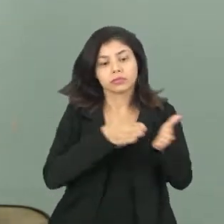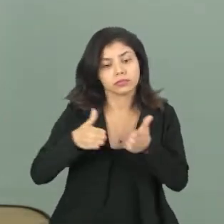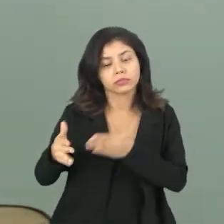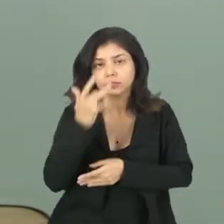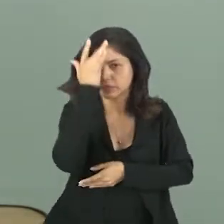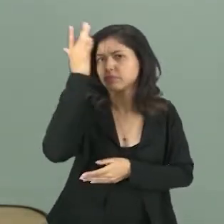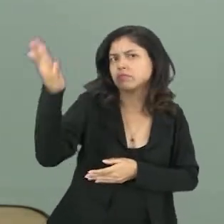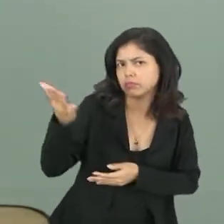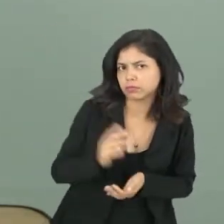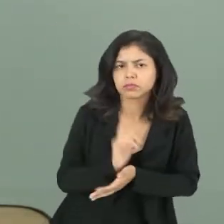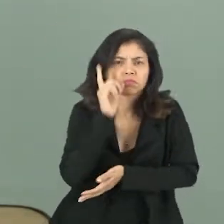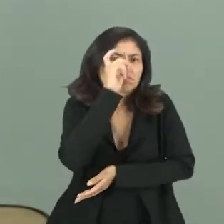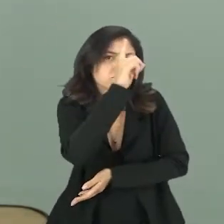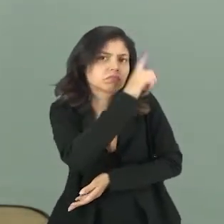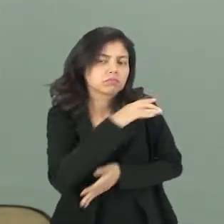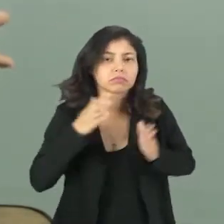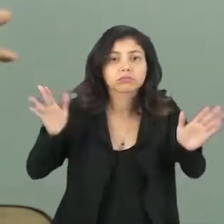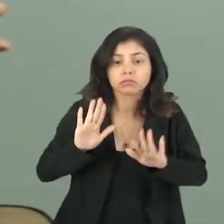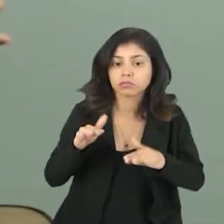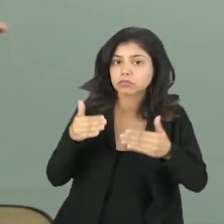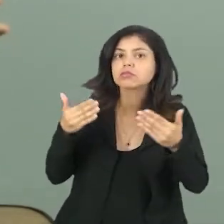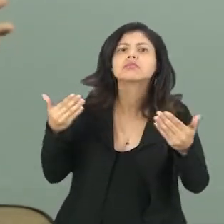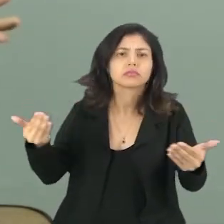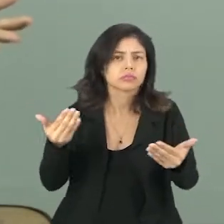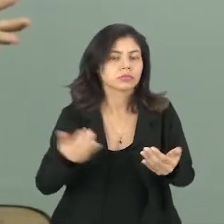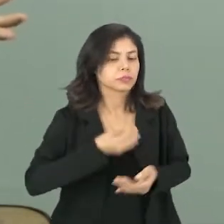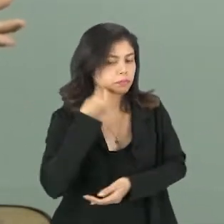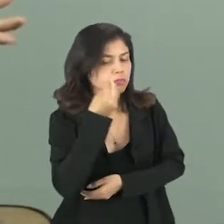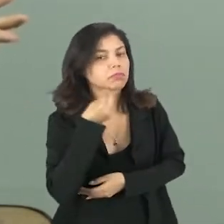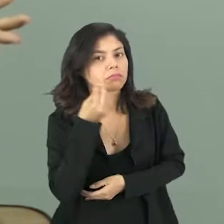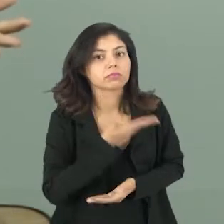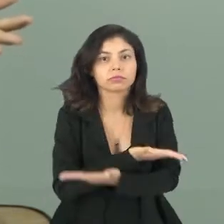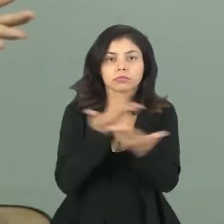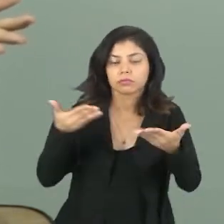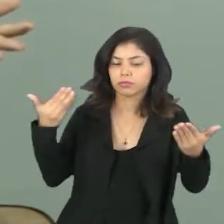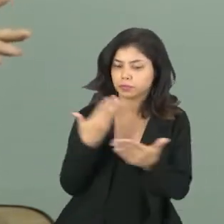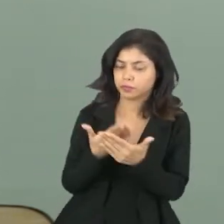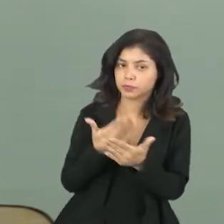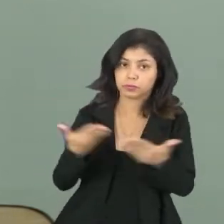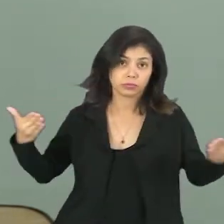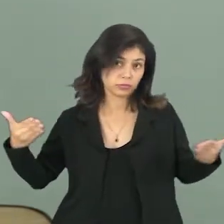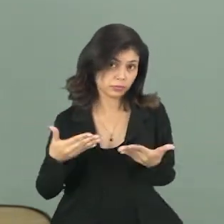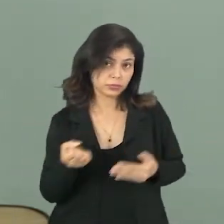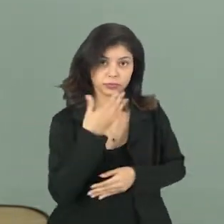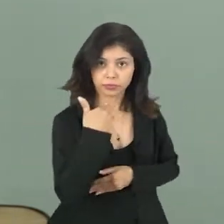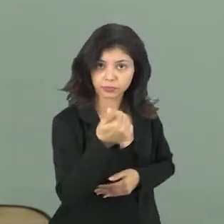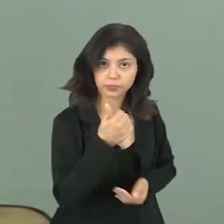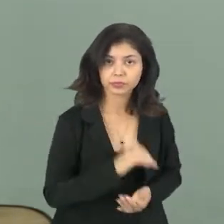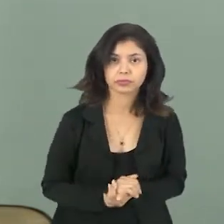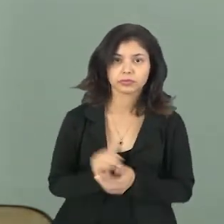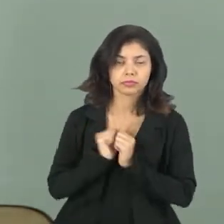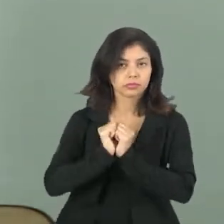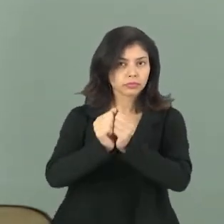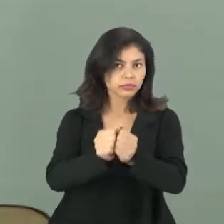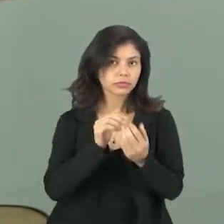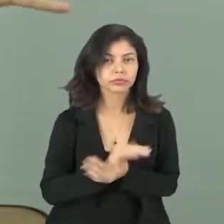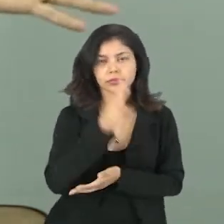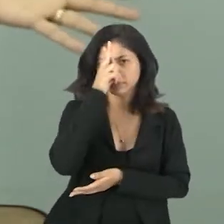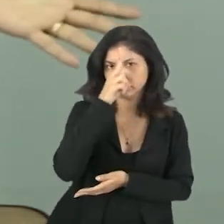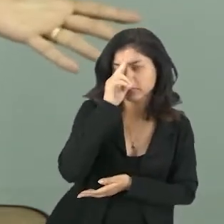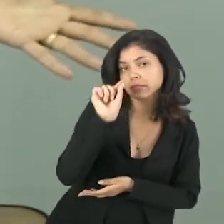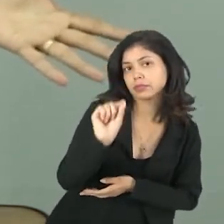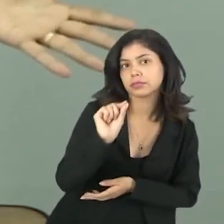perceber se foi fácil se foi difícil qual será a experiência de vocês nessa aula de hoje tudo bem então vamos juntos